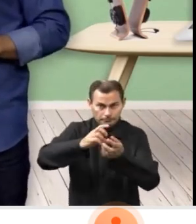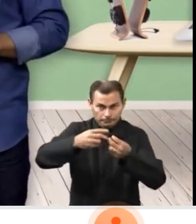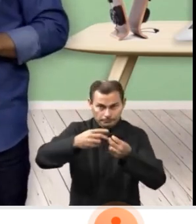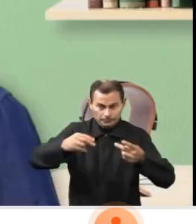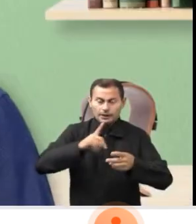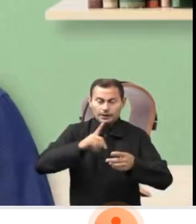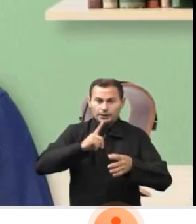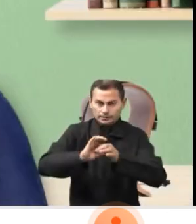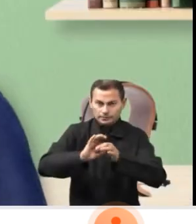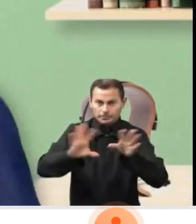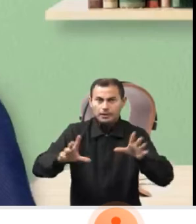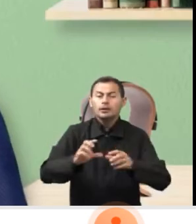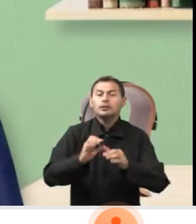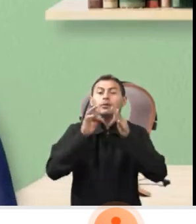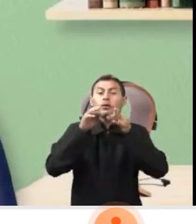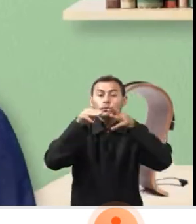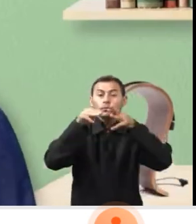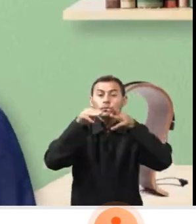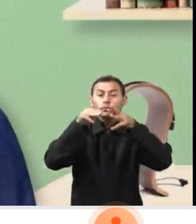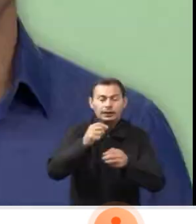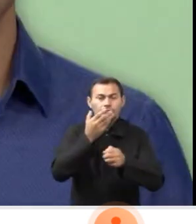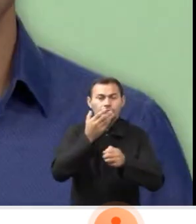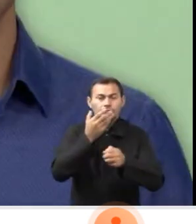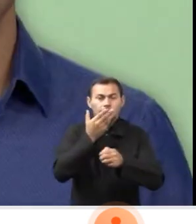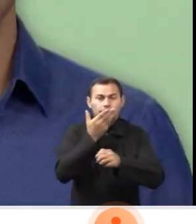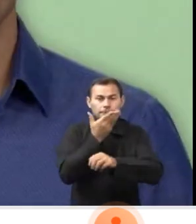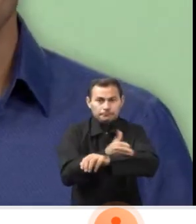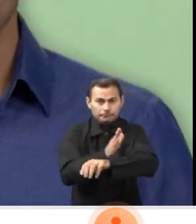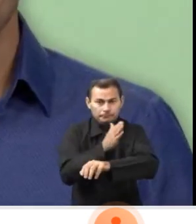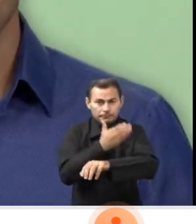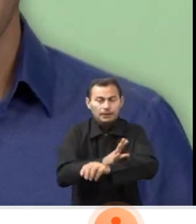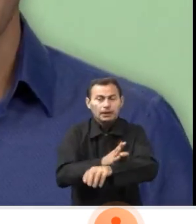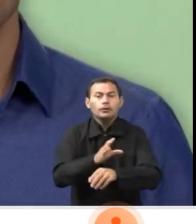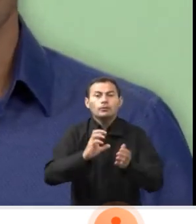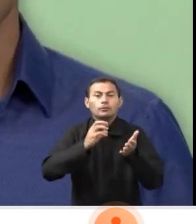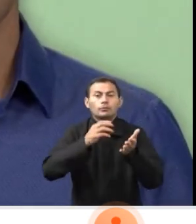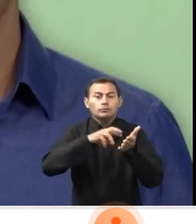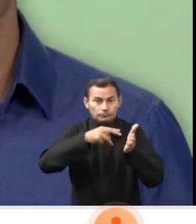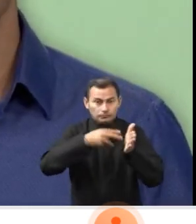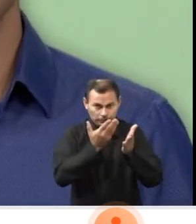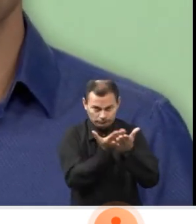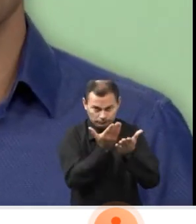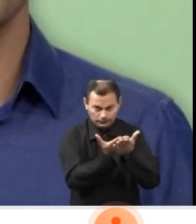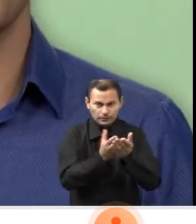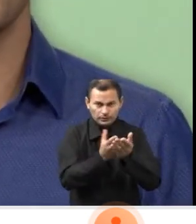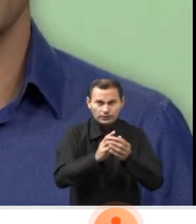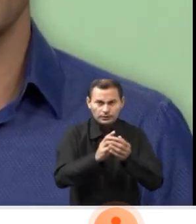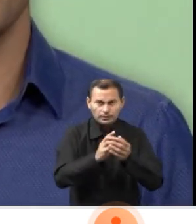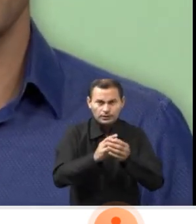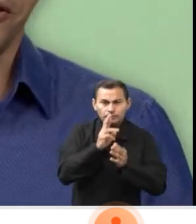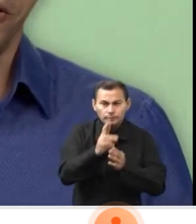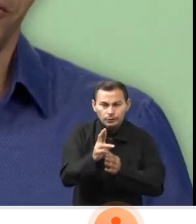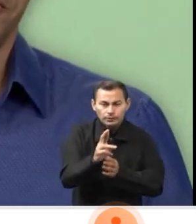disponíveis. E, por fim, você deve aplicar os conceitos estudados com foco em resolver a